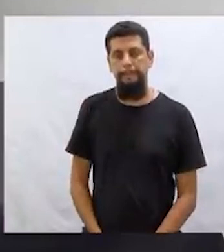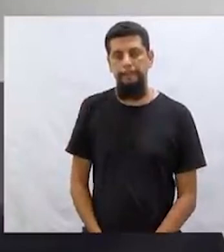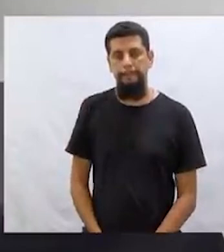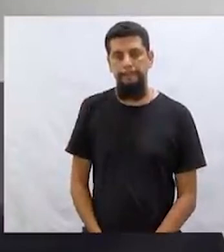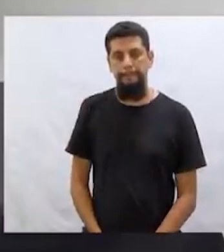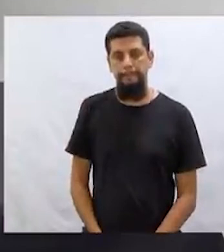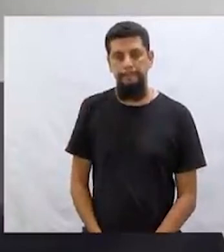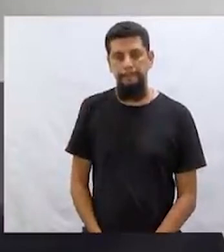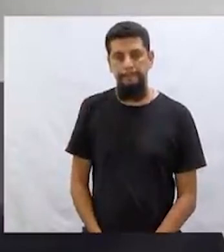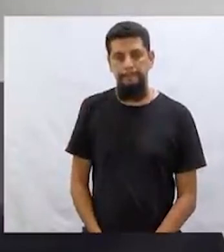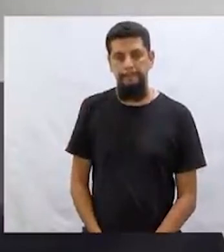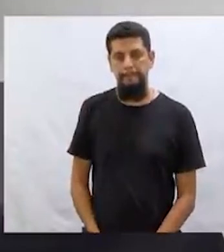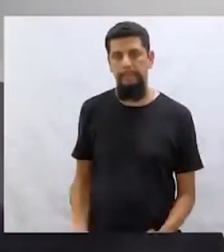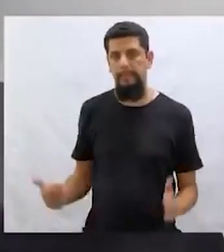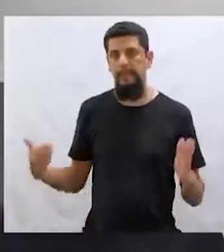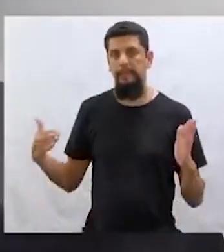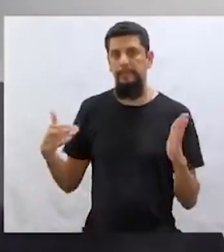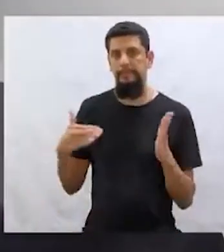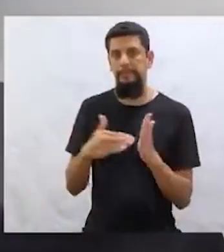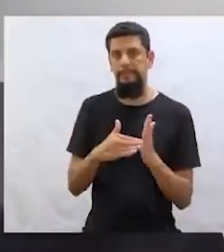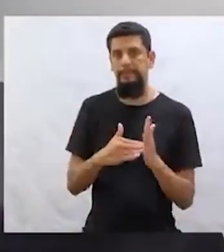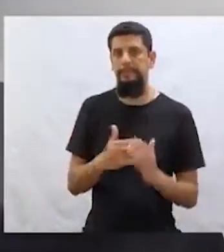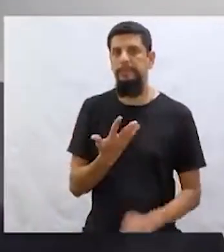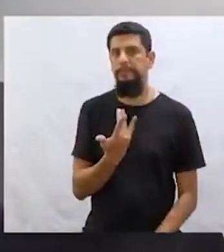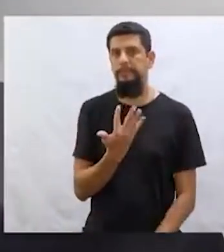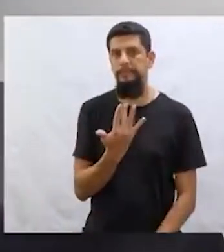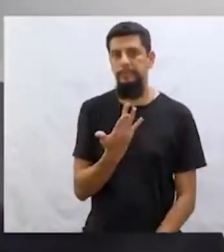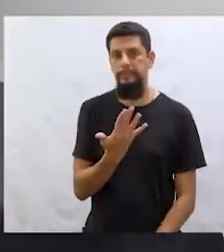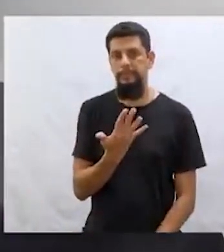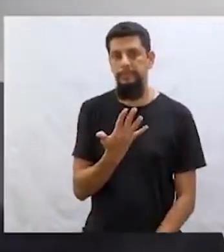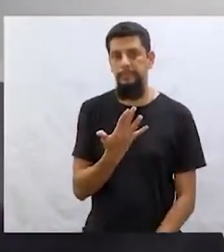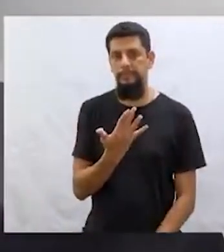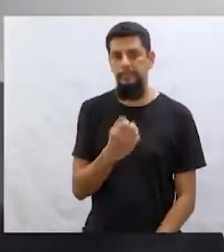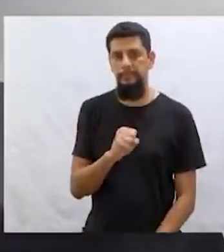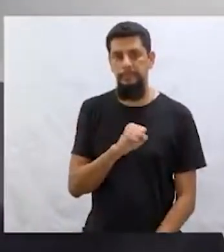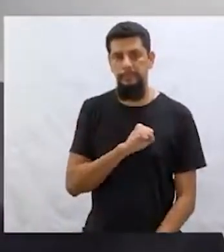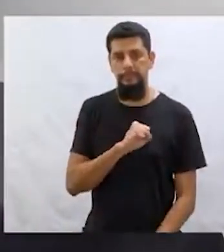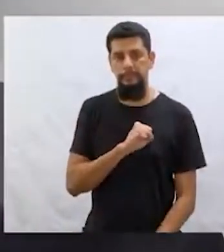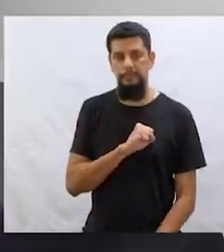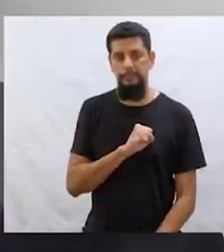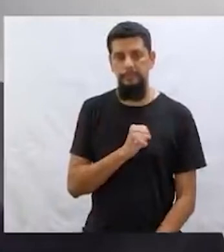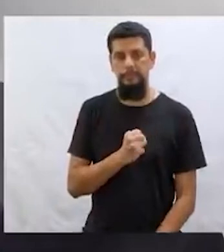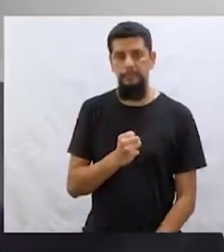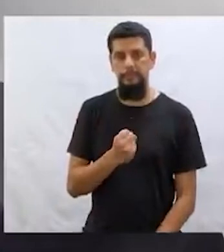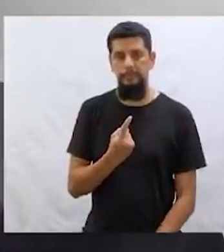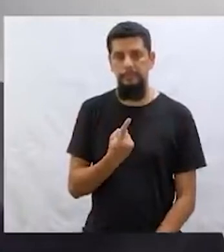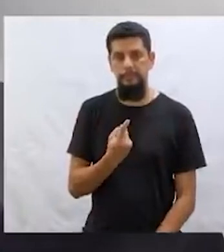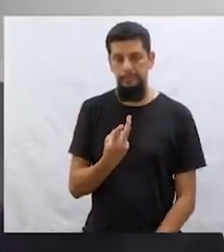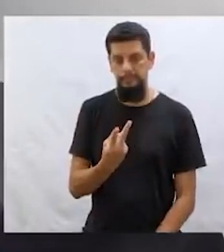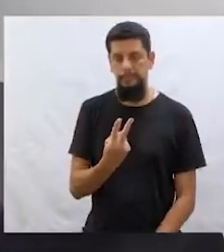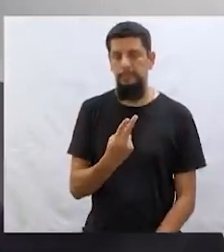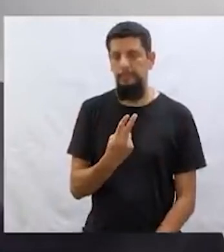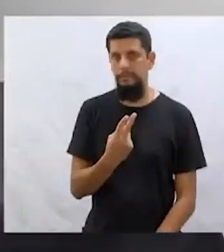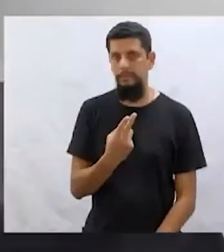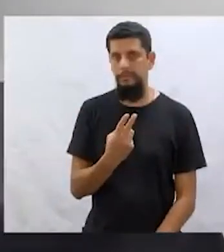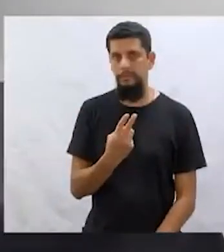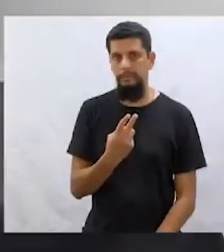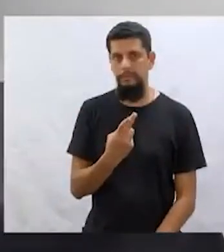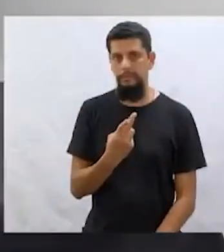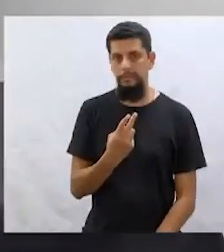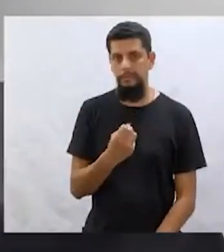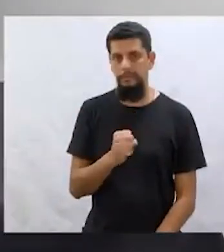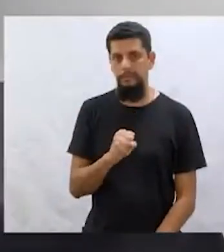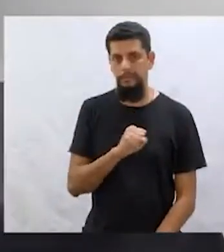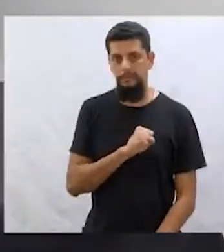Número 1. E a última mãozinha ficou com um, dois dedinhos